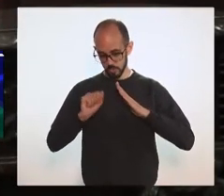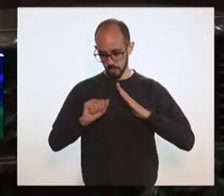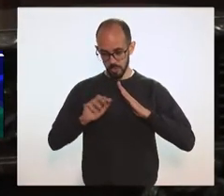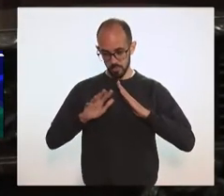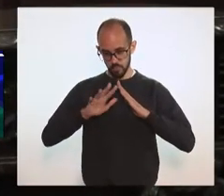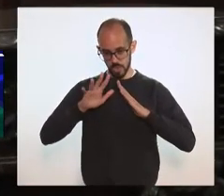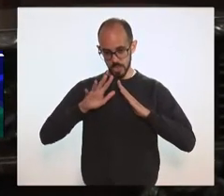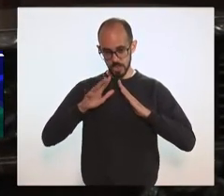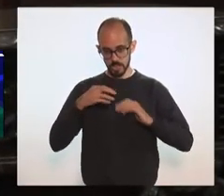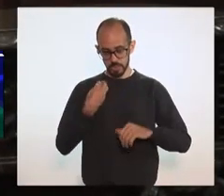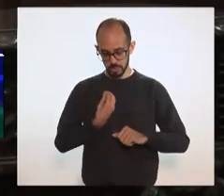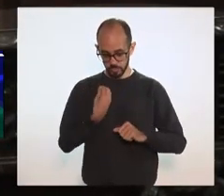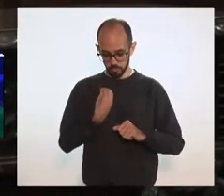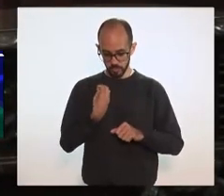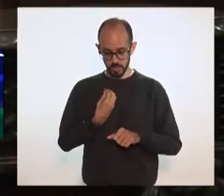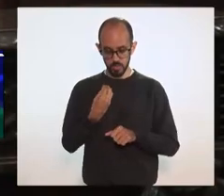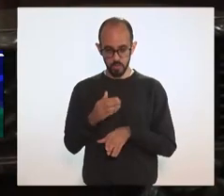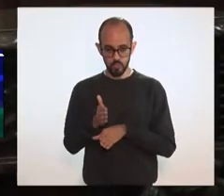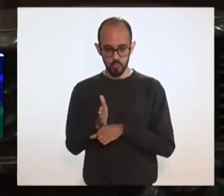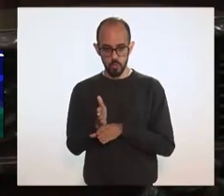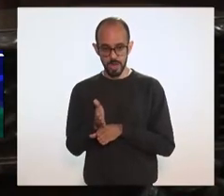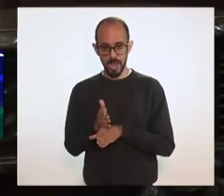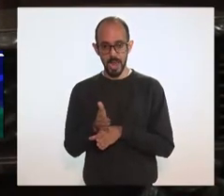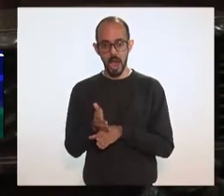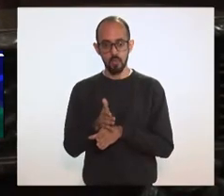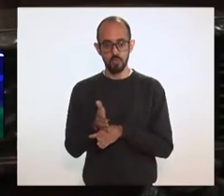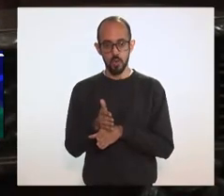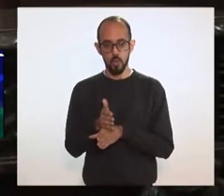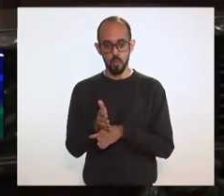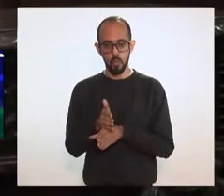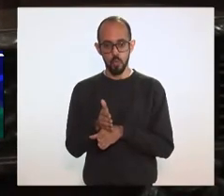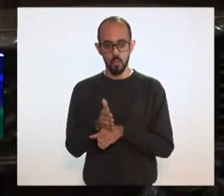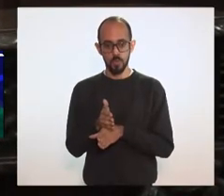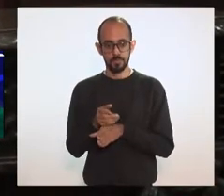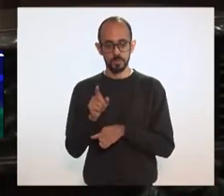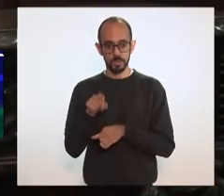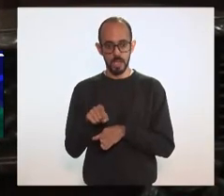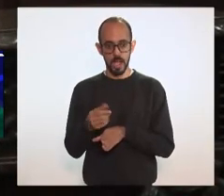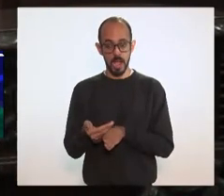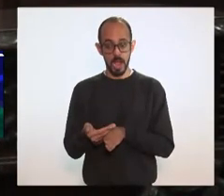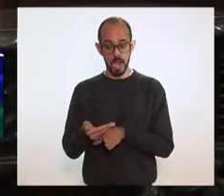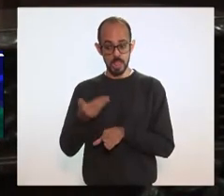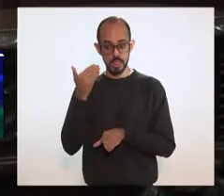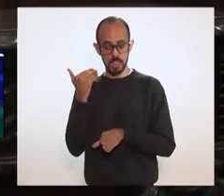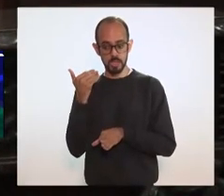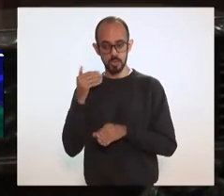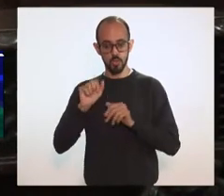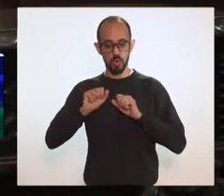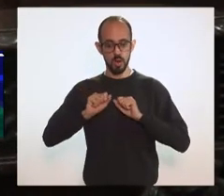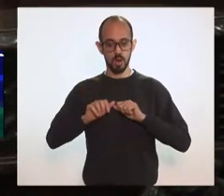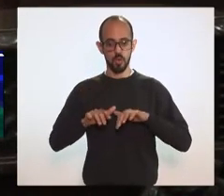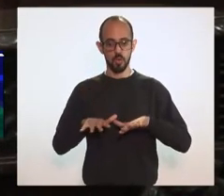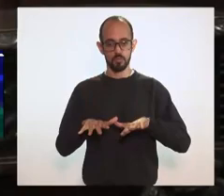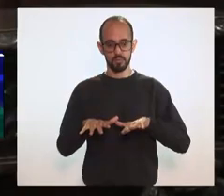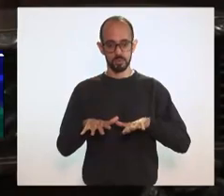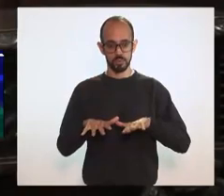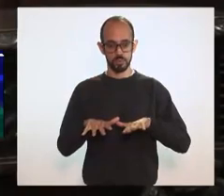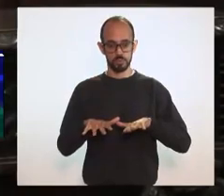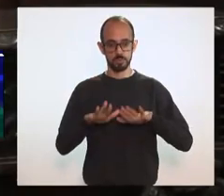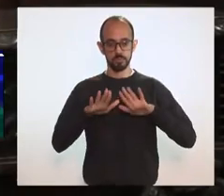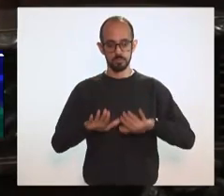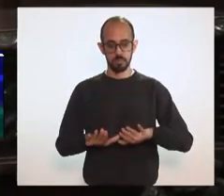vivem numa situação de vulnerabilidade, que é anterior mesmo a própria Covid, mas que há